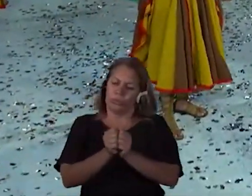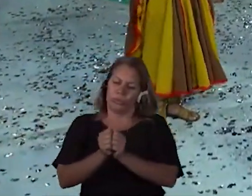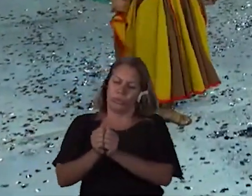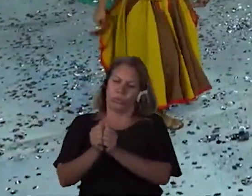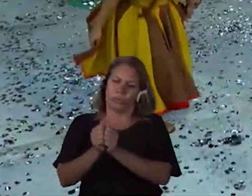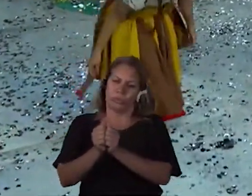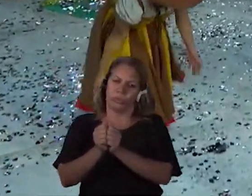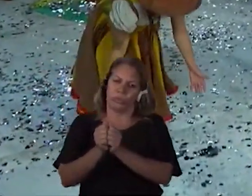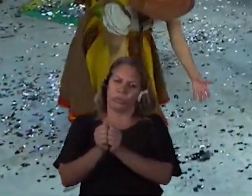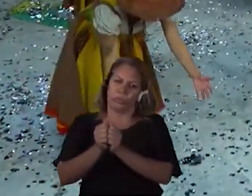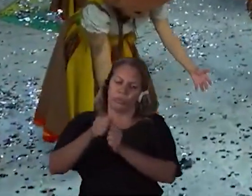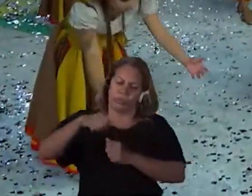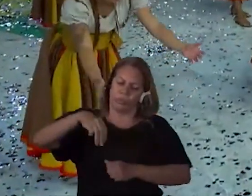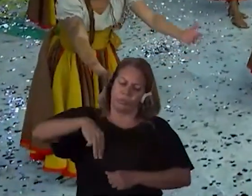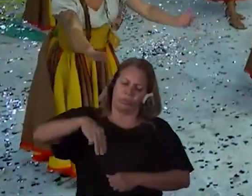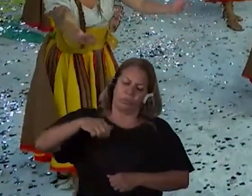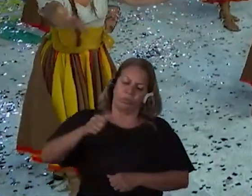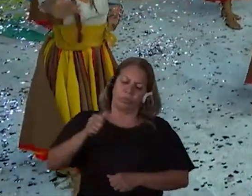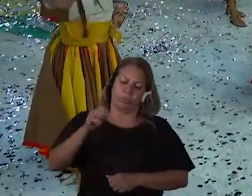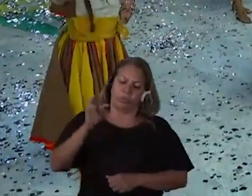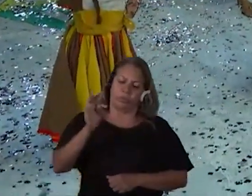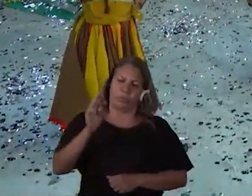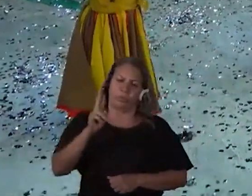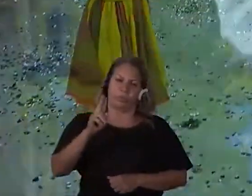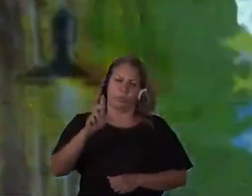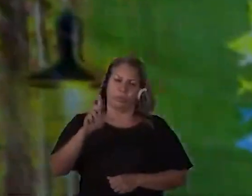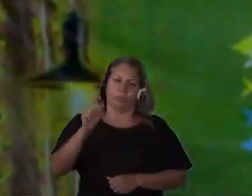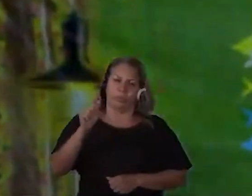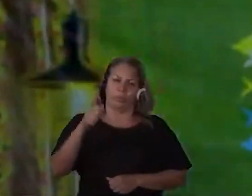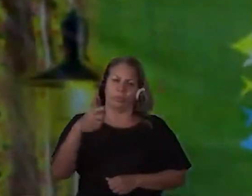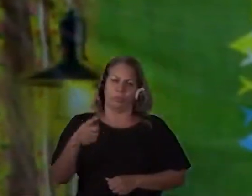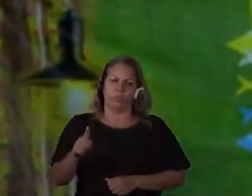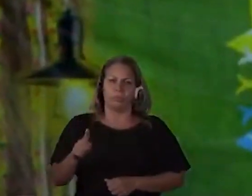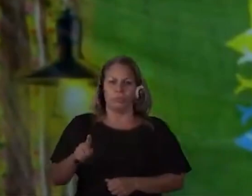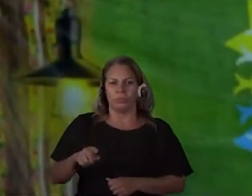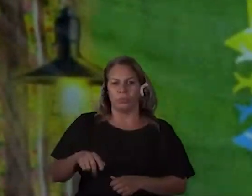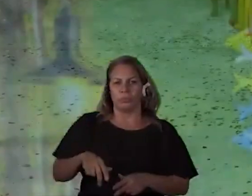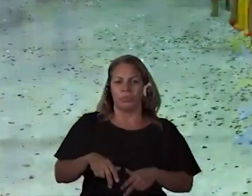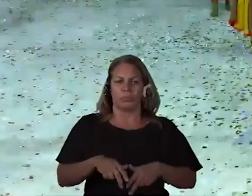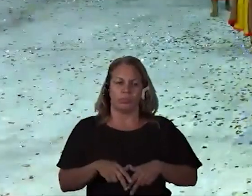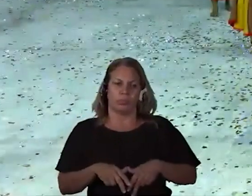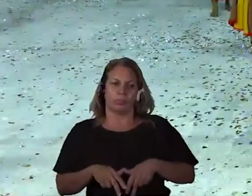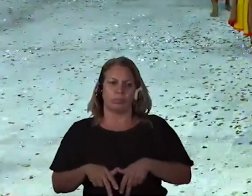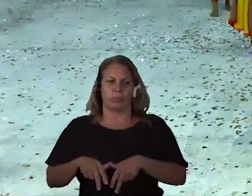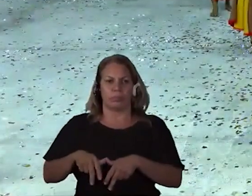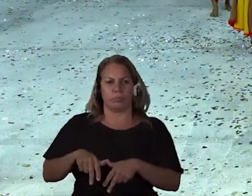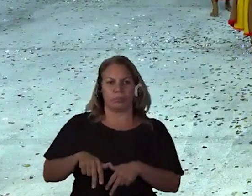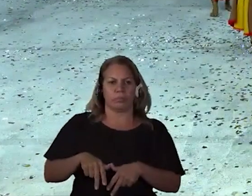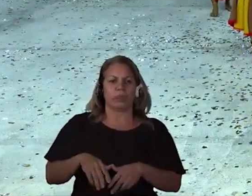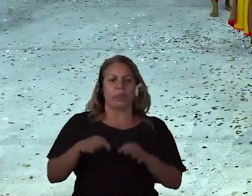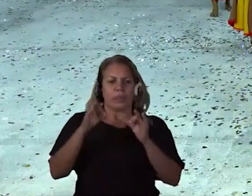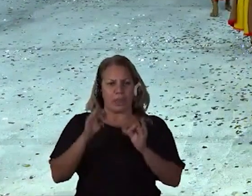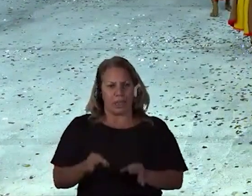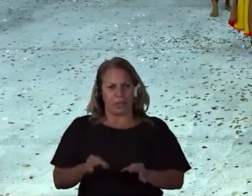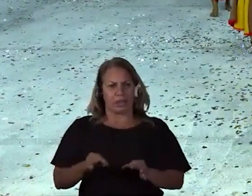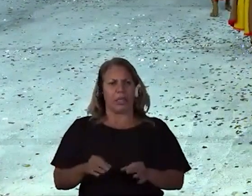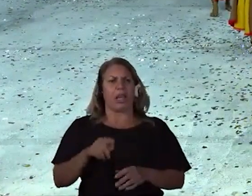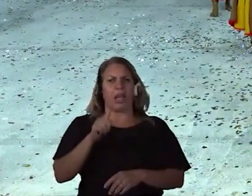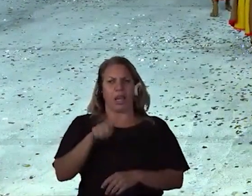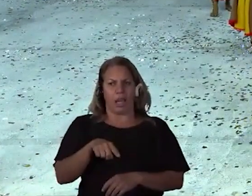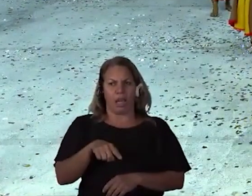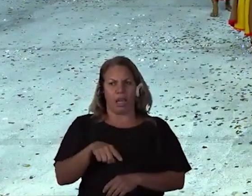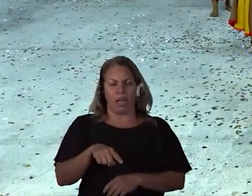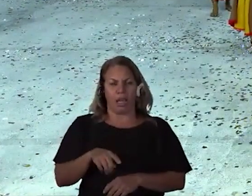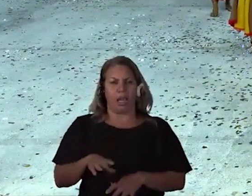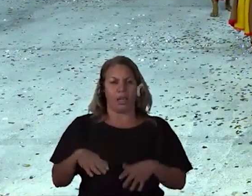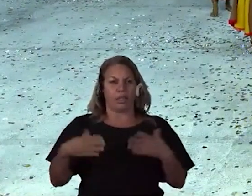ela gira em torno também, a história da quadrilha gira em torno do casal de noivos. Então, assim, realmente é a ala de frente, né? A